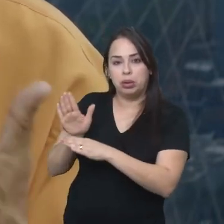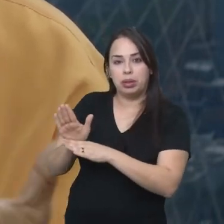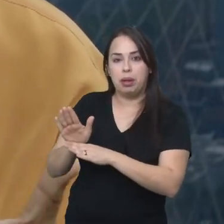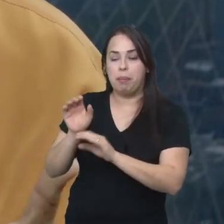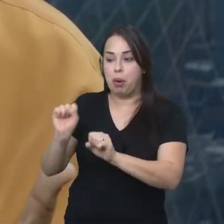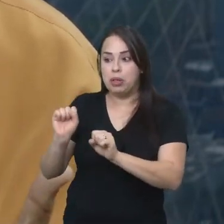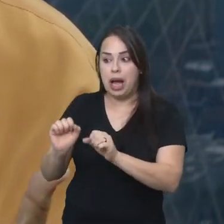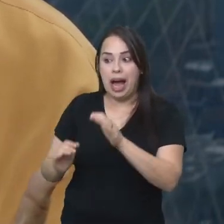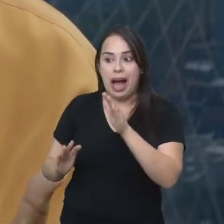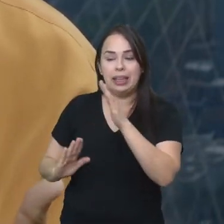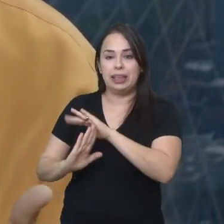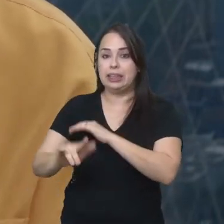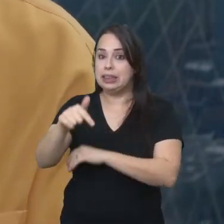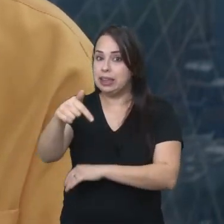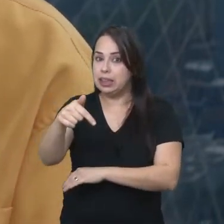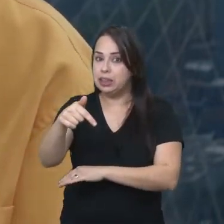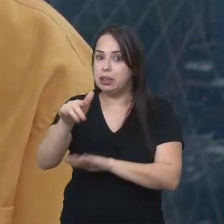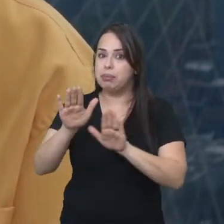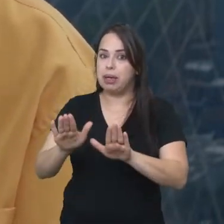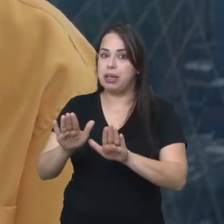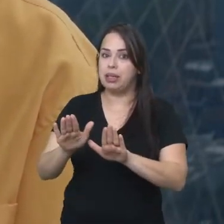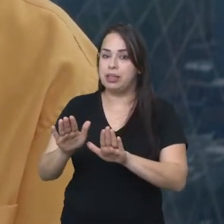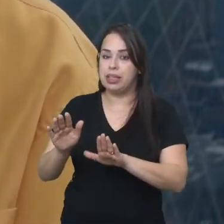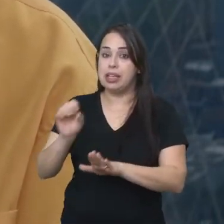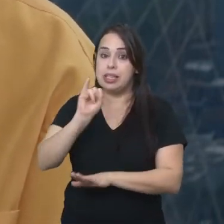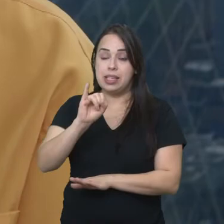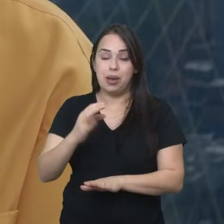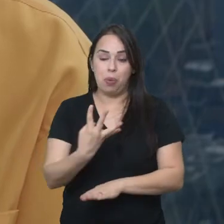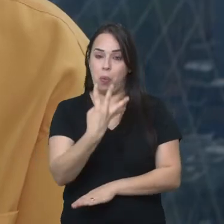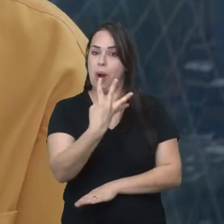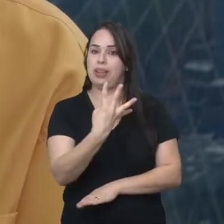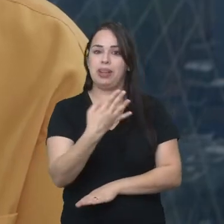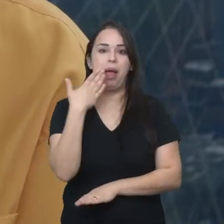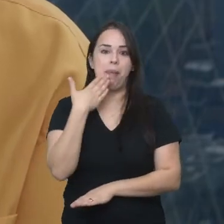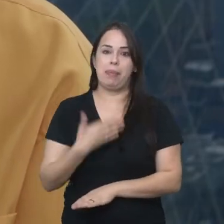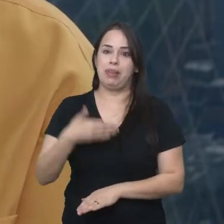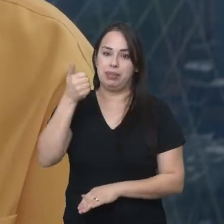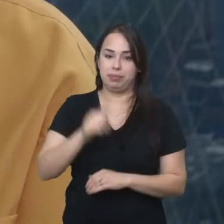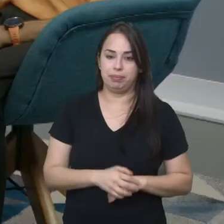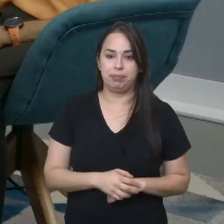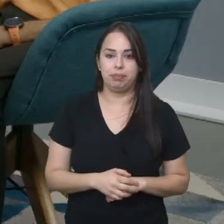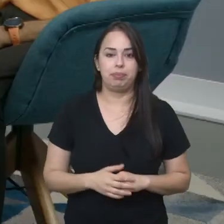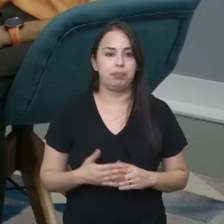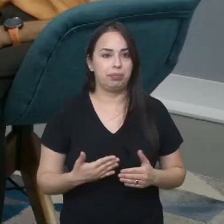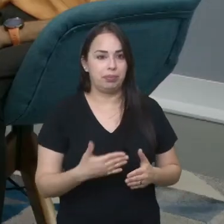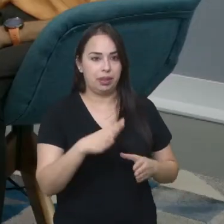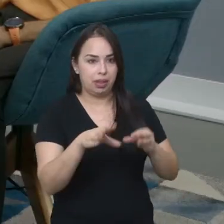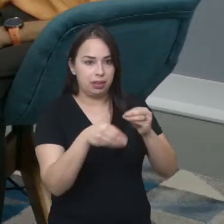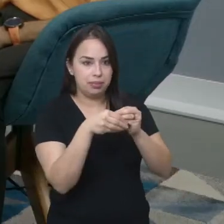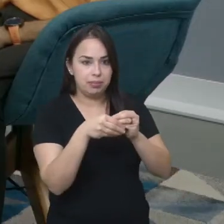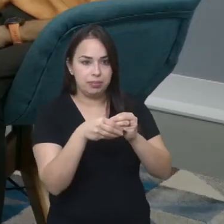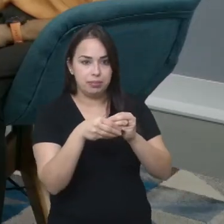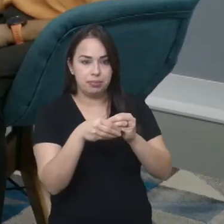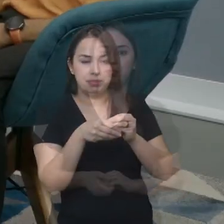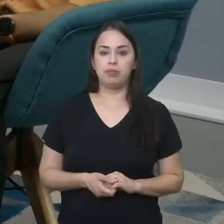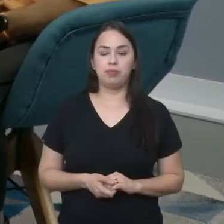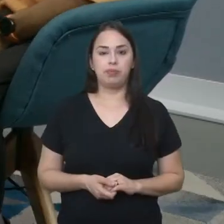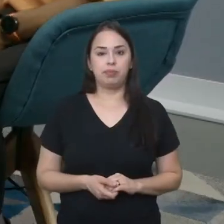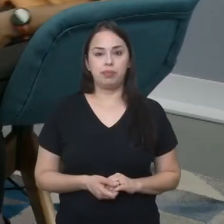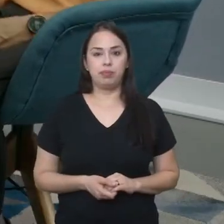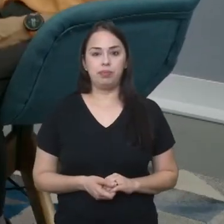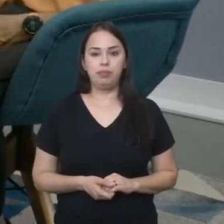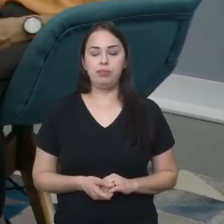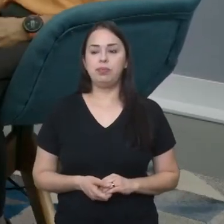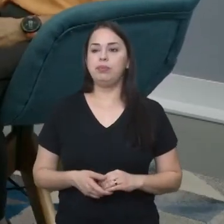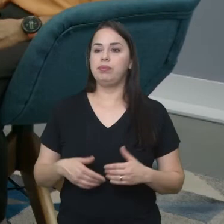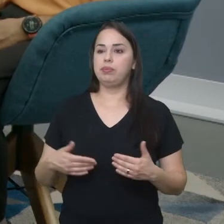até 7 conselhos na cidade, nós entendemos que tendo um 4º conselho contemplaria a nossa cidade. Gilson, quer complementar? Acha que é por aí